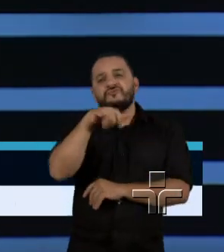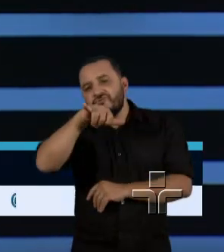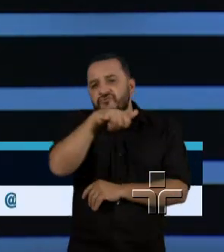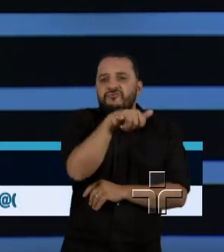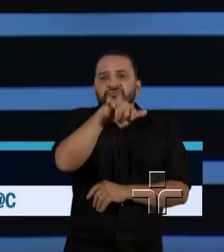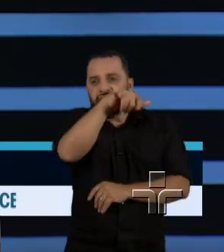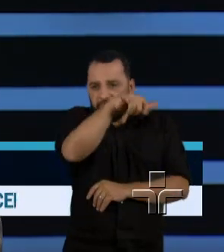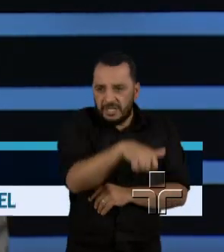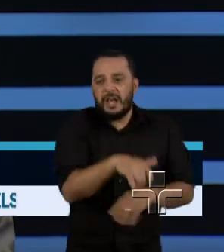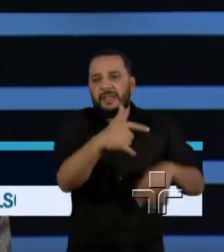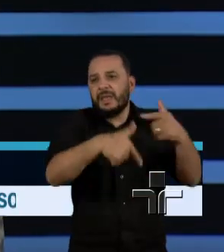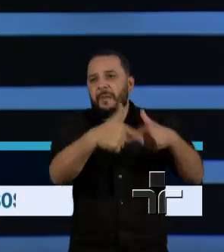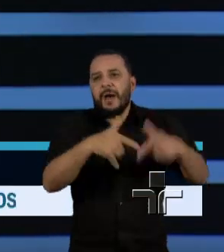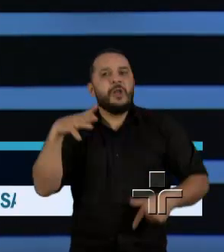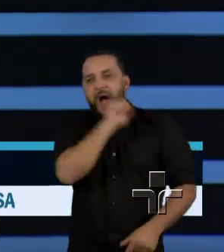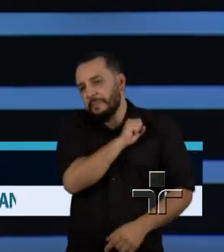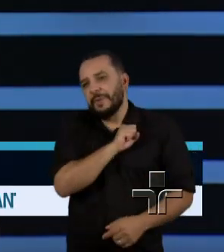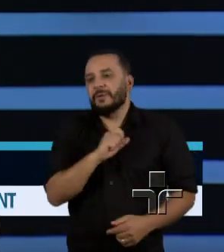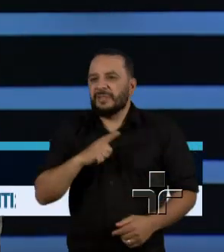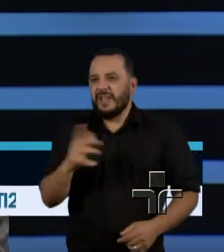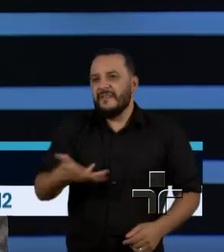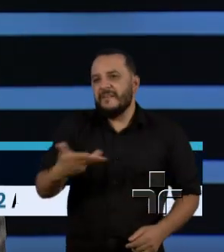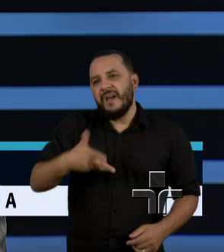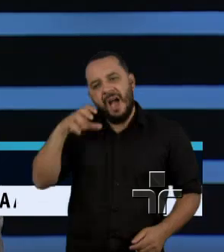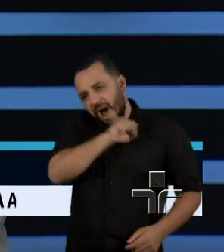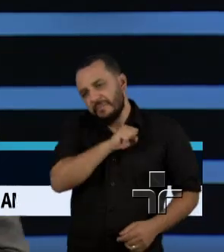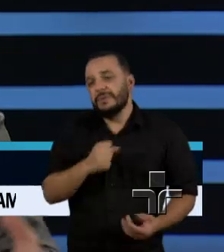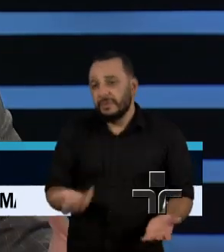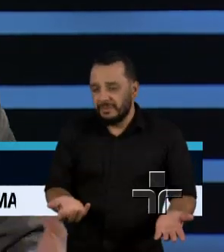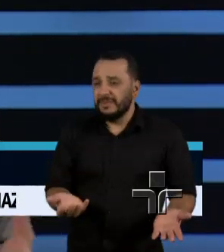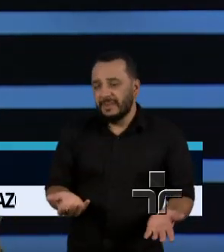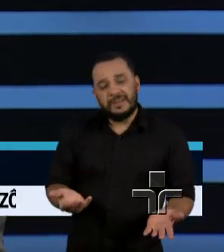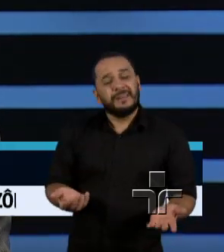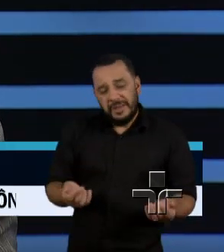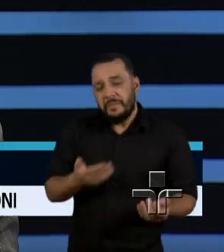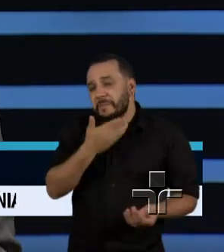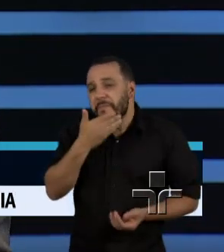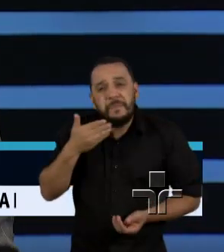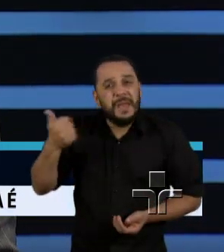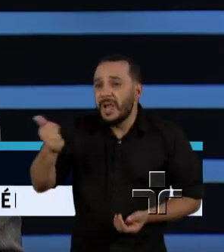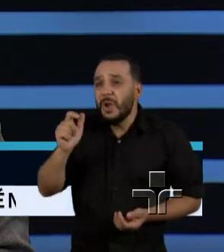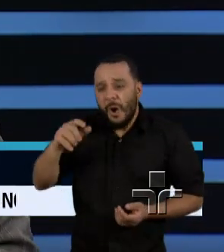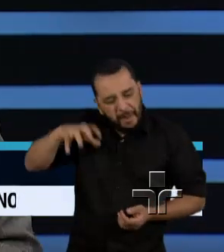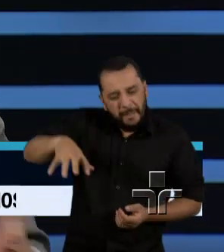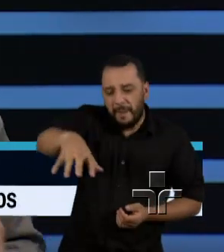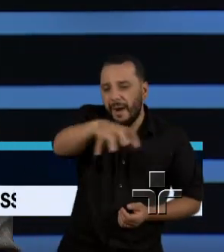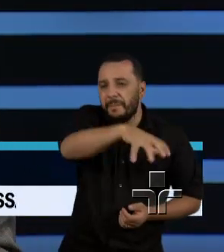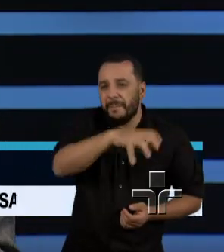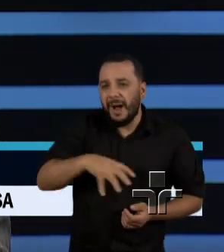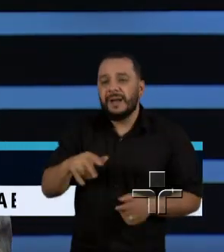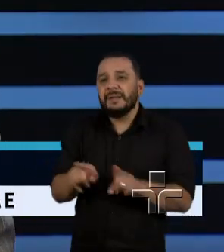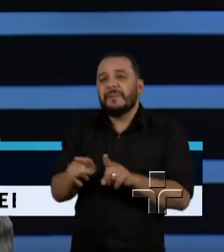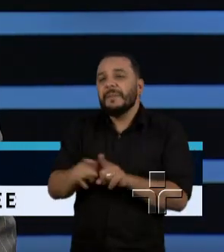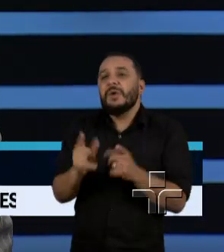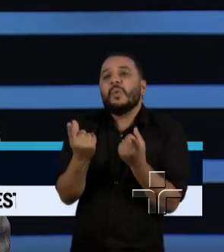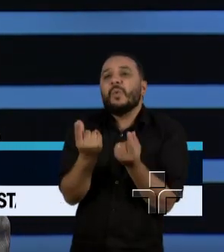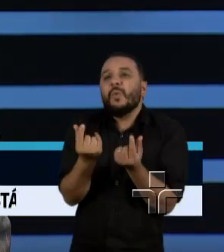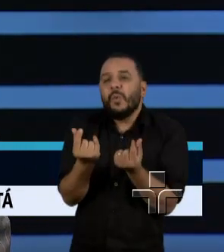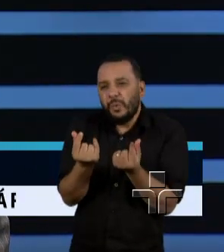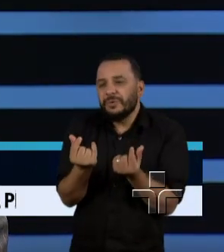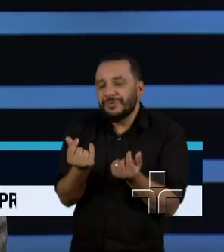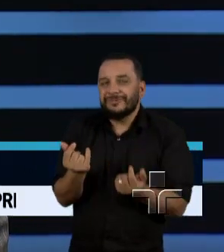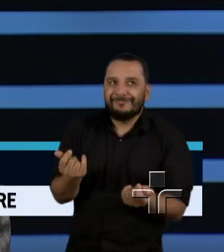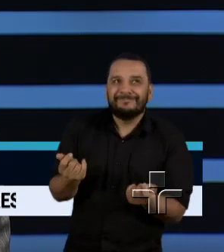trabalho reduzido, né? Quer dizer, mais ágil, o tempo. Então, isso melhora a estrutura de tudo, né? De custos, não só